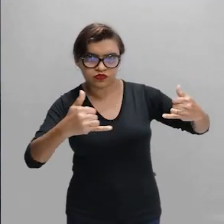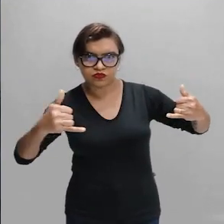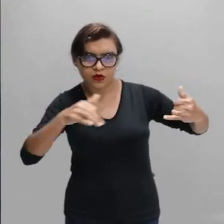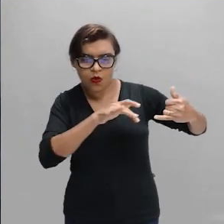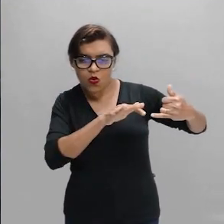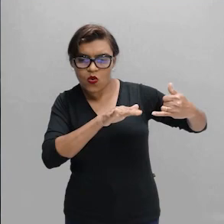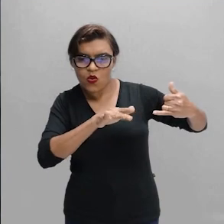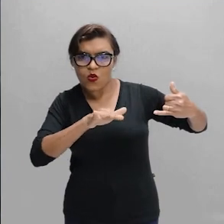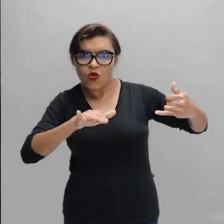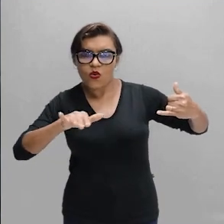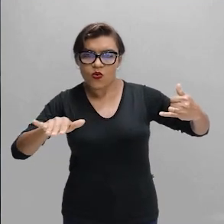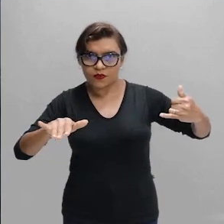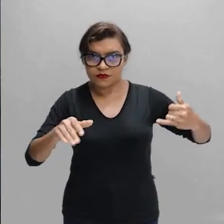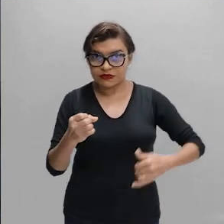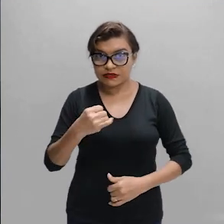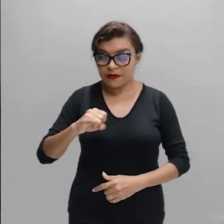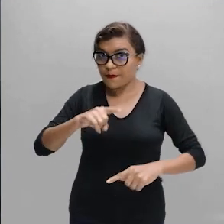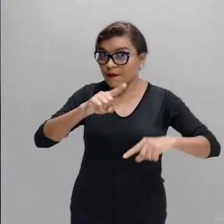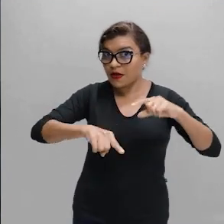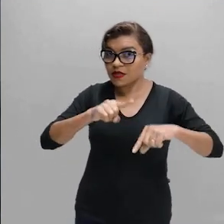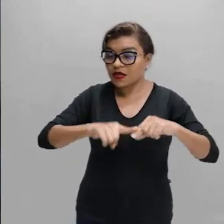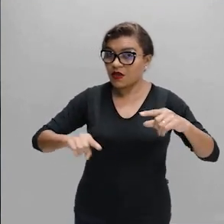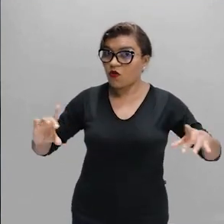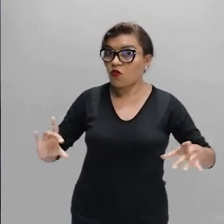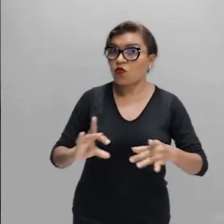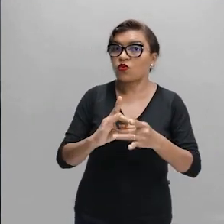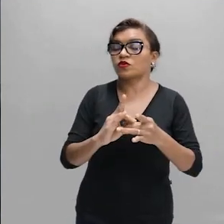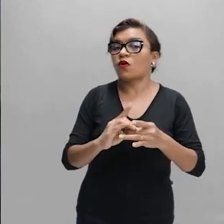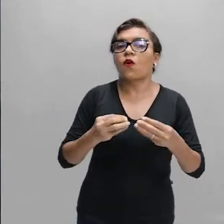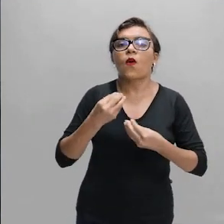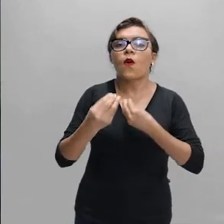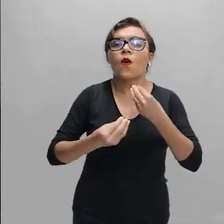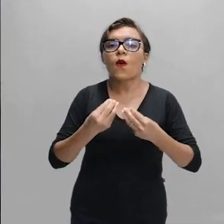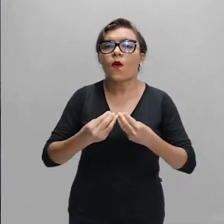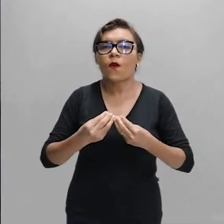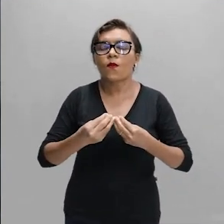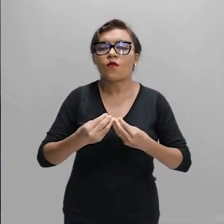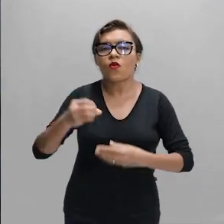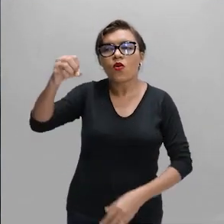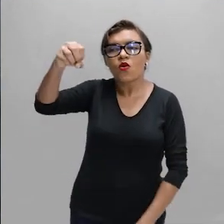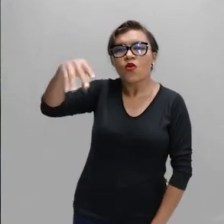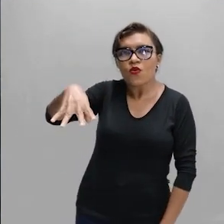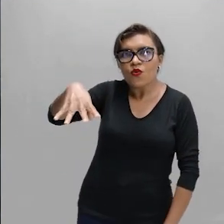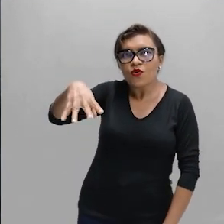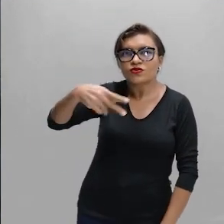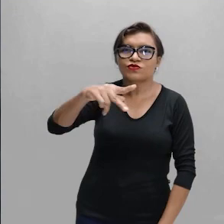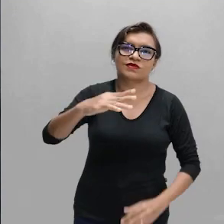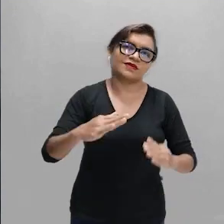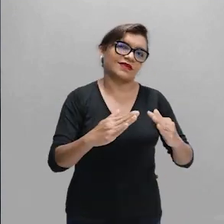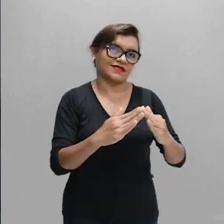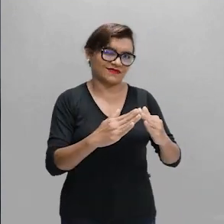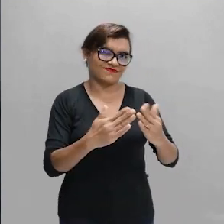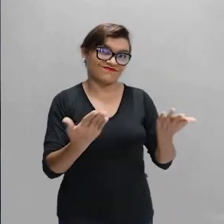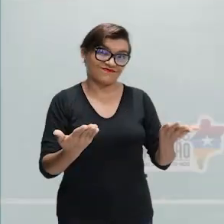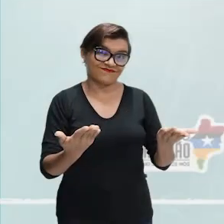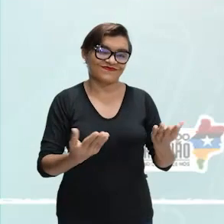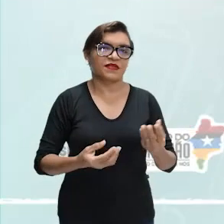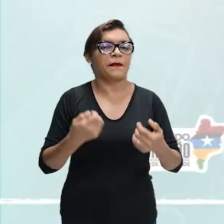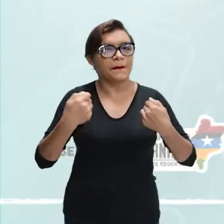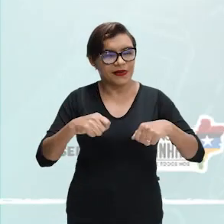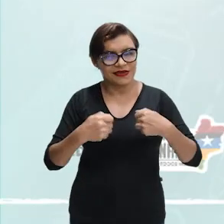fosse materiais condutores, não chegaria energia elétrica na sua casa. Então, isso é bem sugestivo.